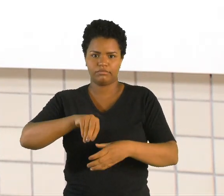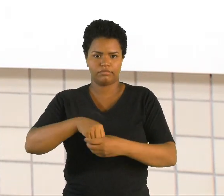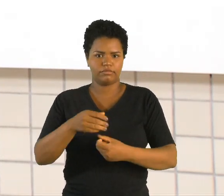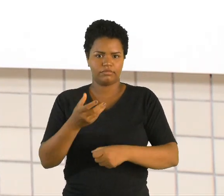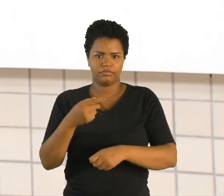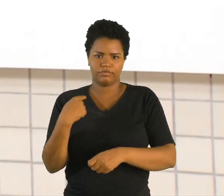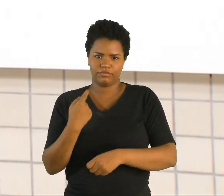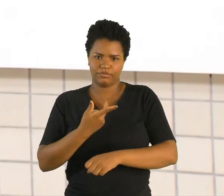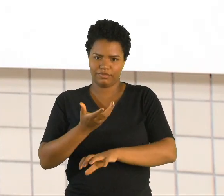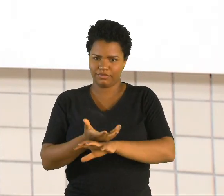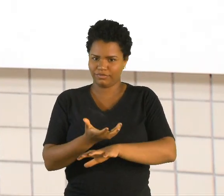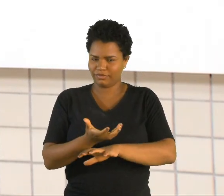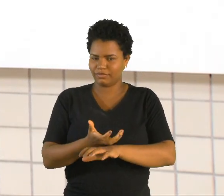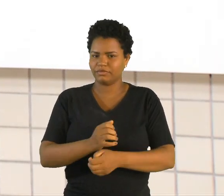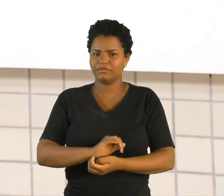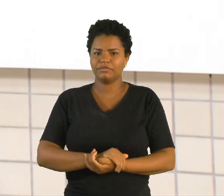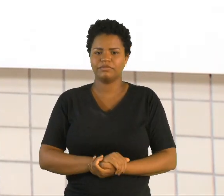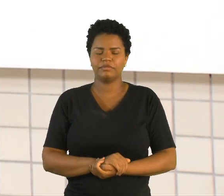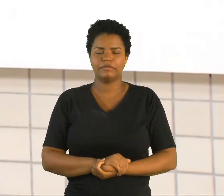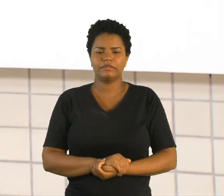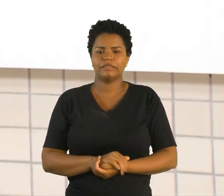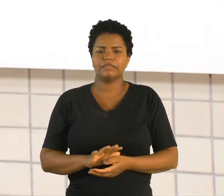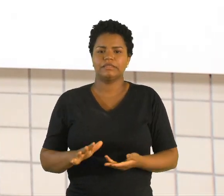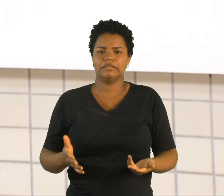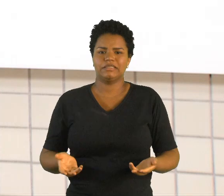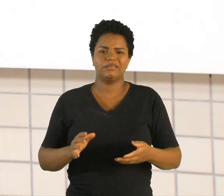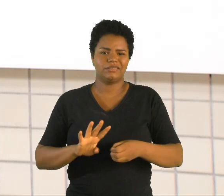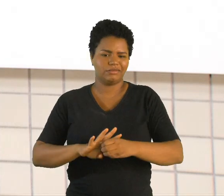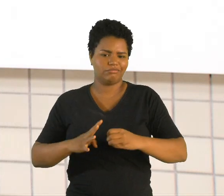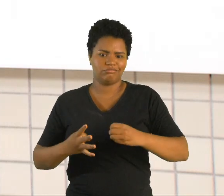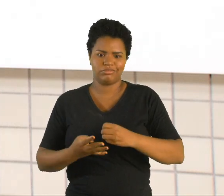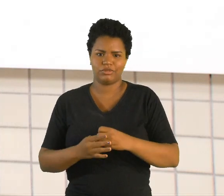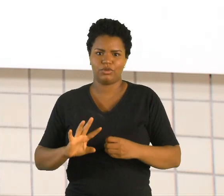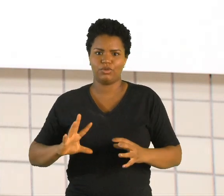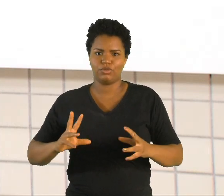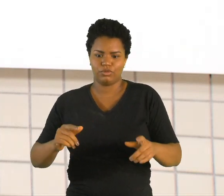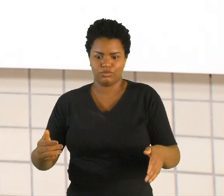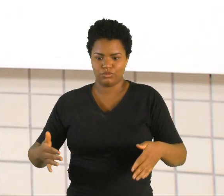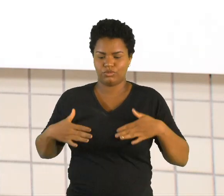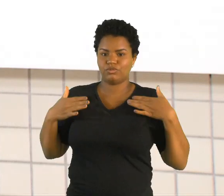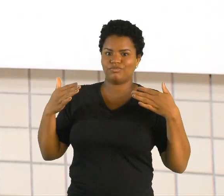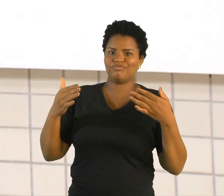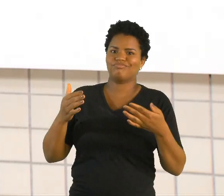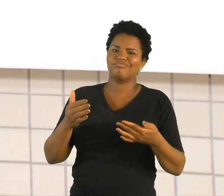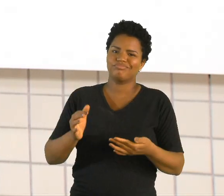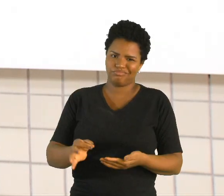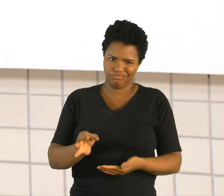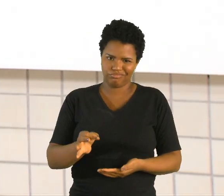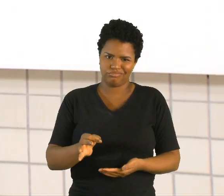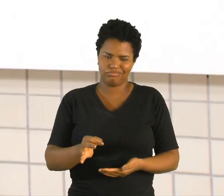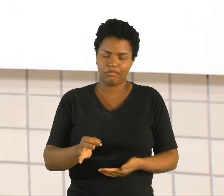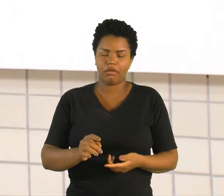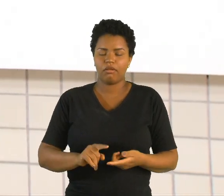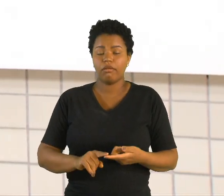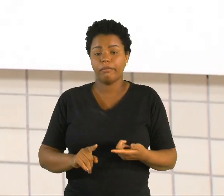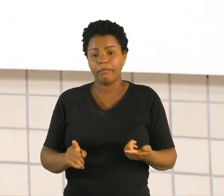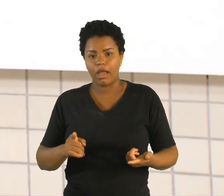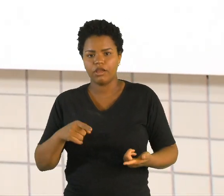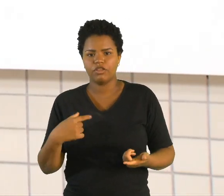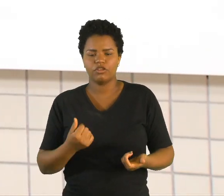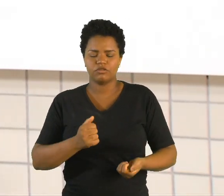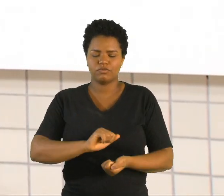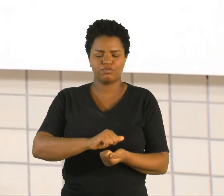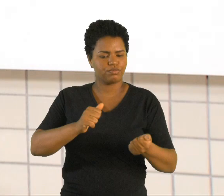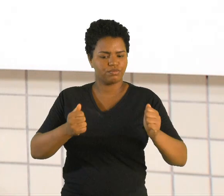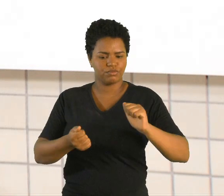disciplina. Olha, pessoal, essa pandemia pegou todo mundo de surpresa, não foi? Pois é, mas nós estamos reinventando